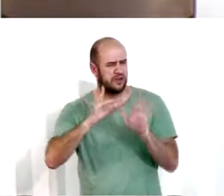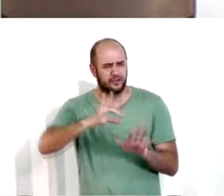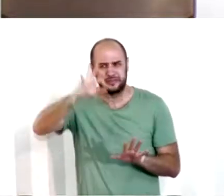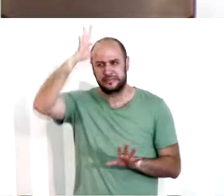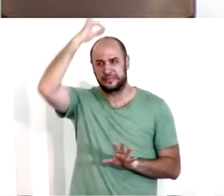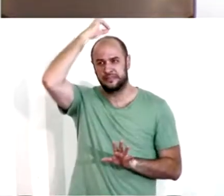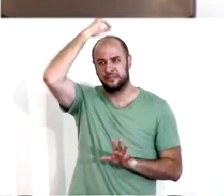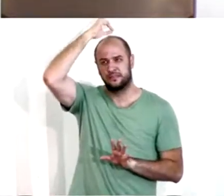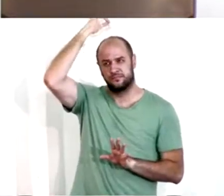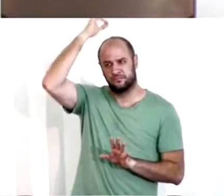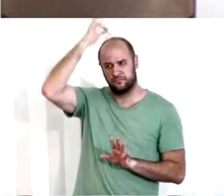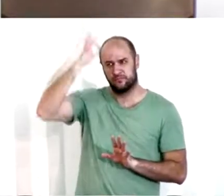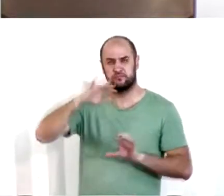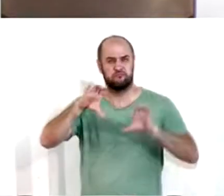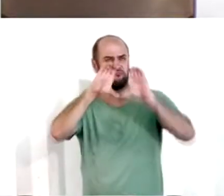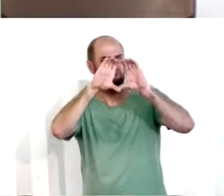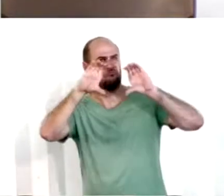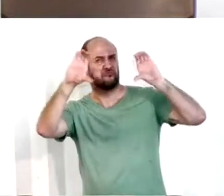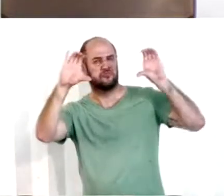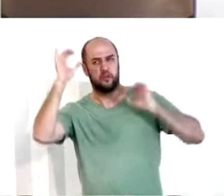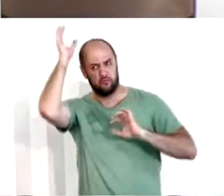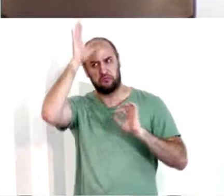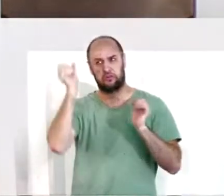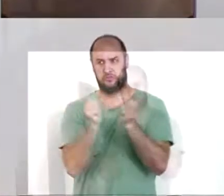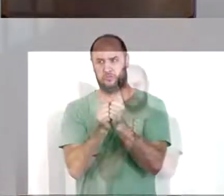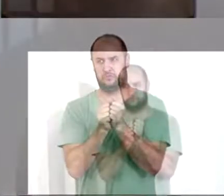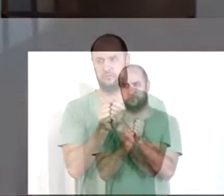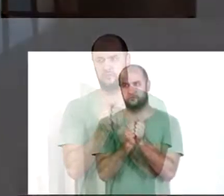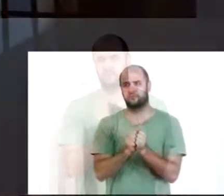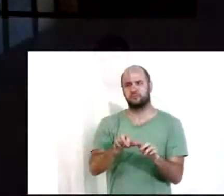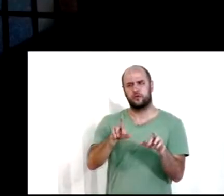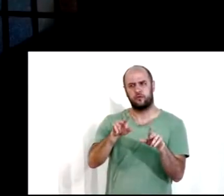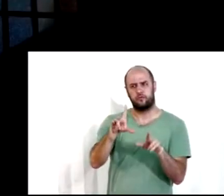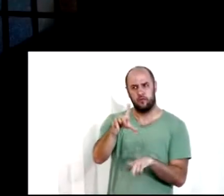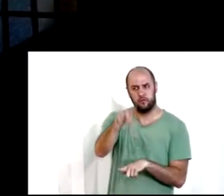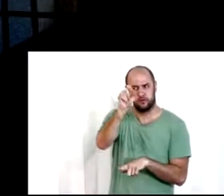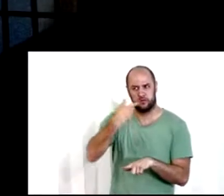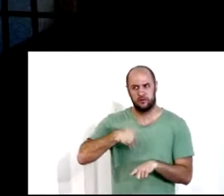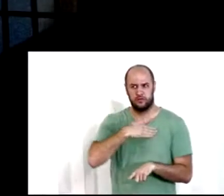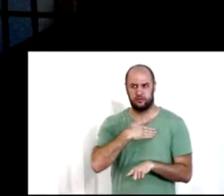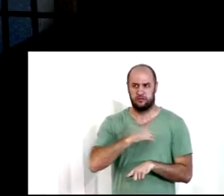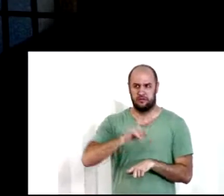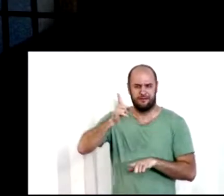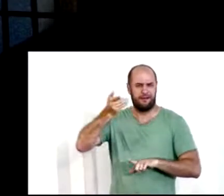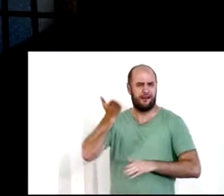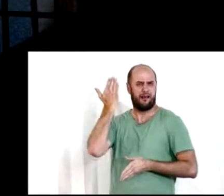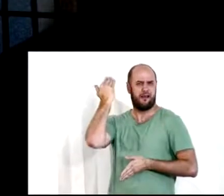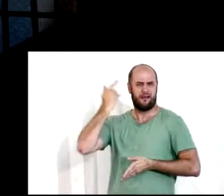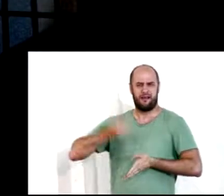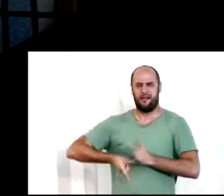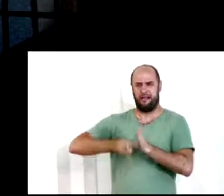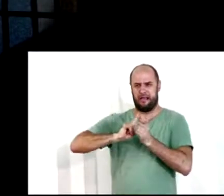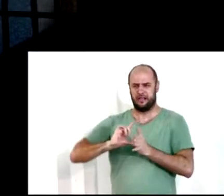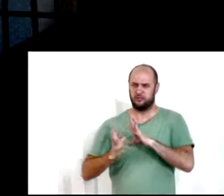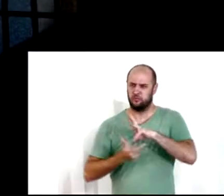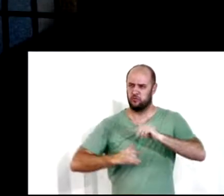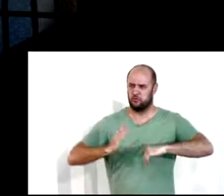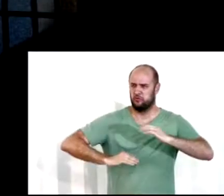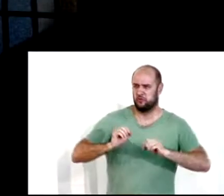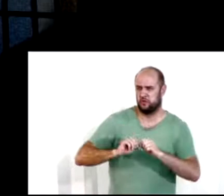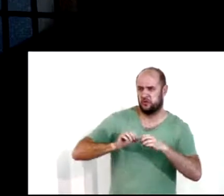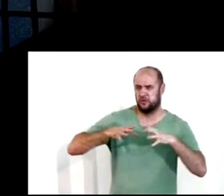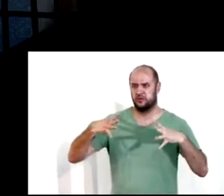bênção espiritual nas regiões celestiais em Cristo, assim como nos escolheu nele antes da fundação do mundo, para